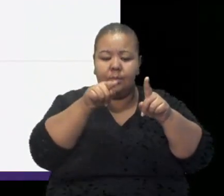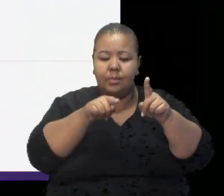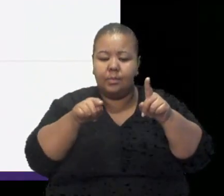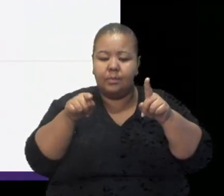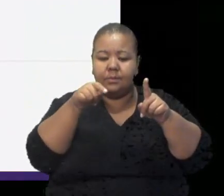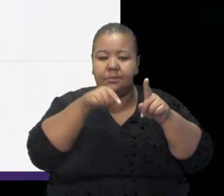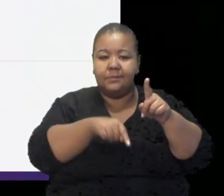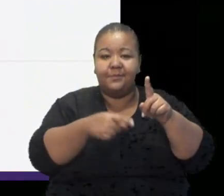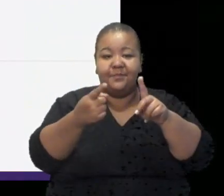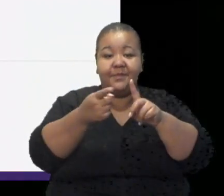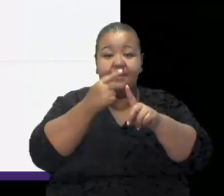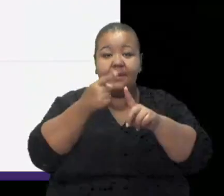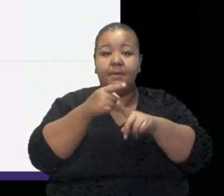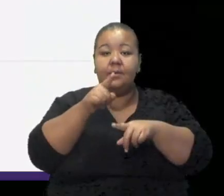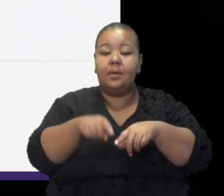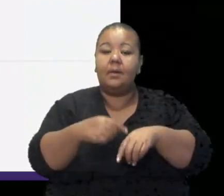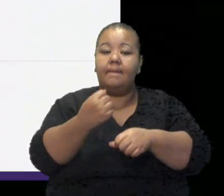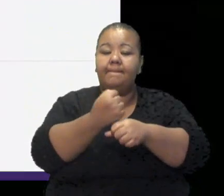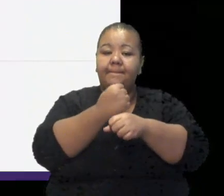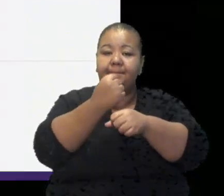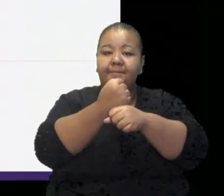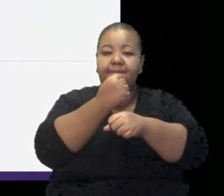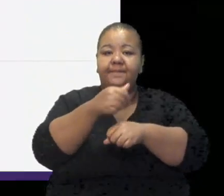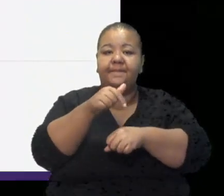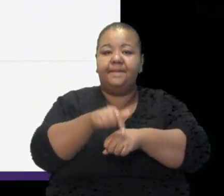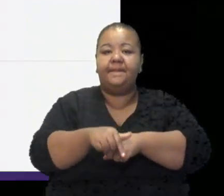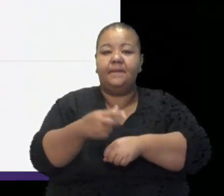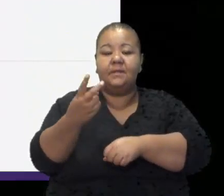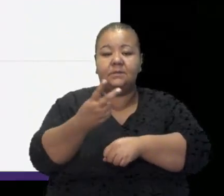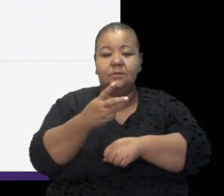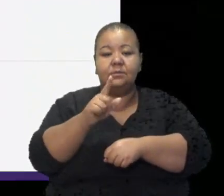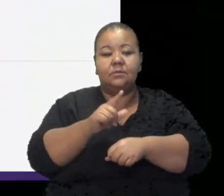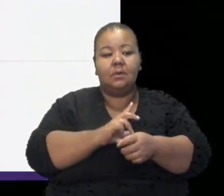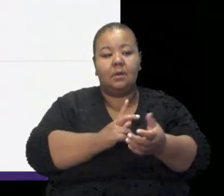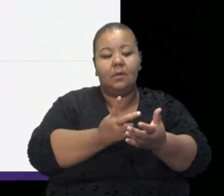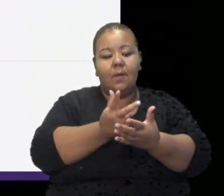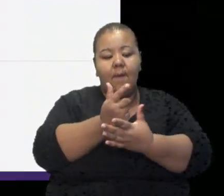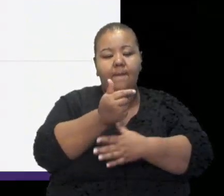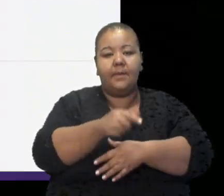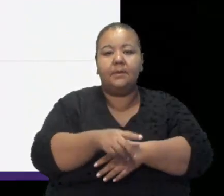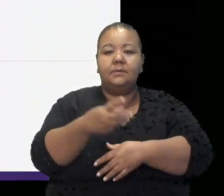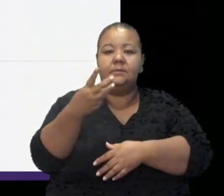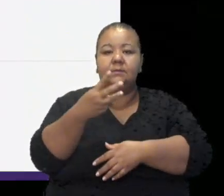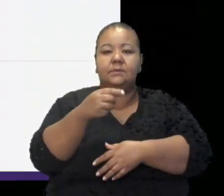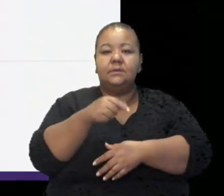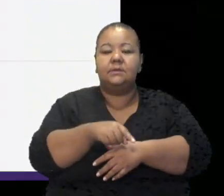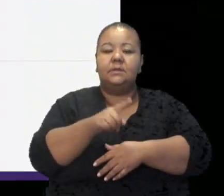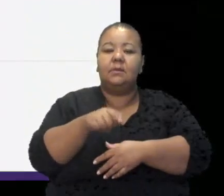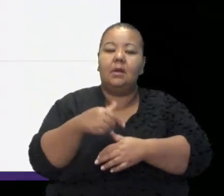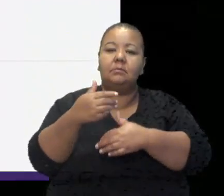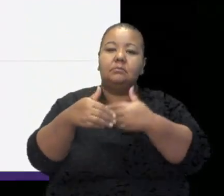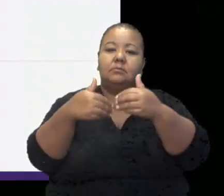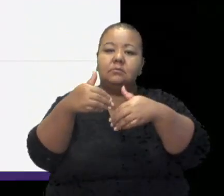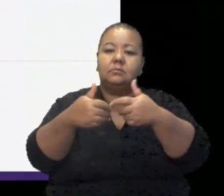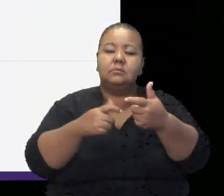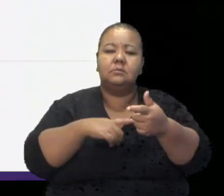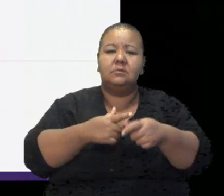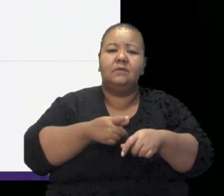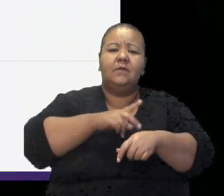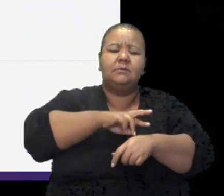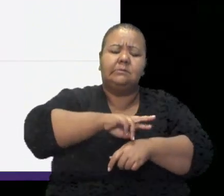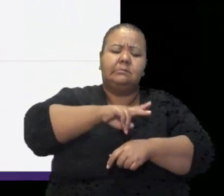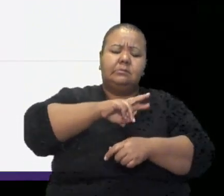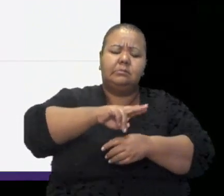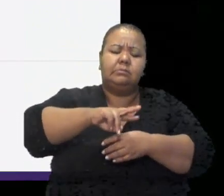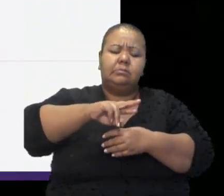modelo. Então, a primeira deles é a produção, né? A segunda é o processo de compras, o terceiro aqui, assim sucessivamente. Vamos fazendo vários